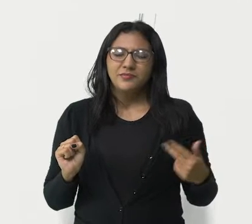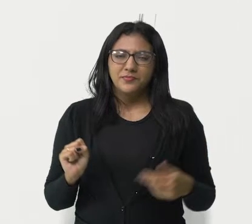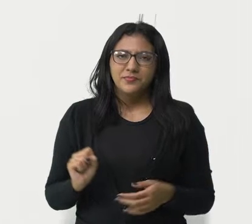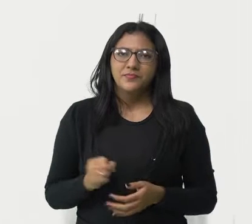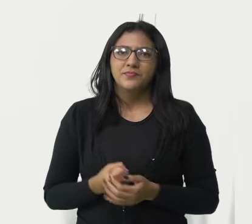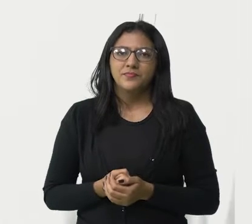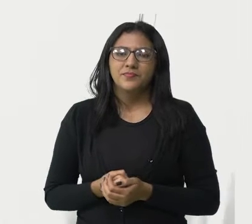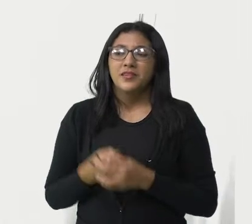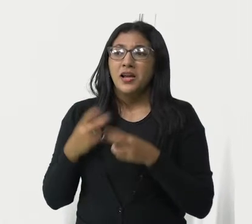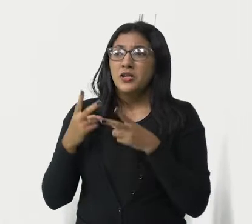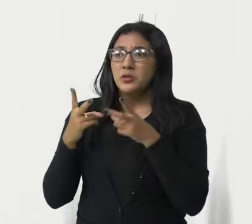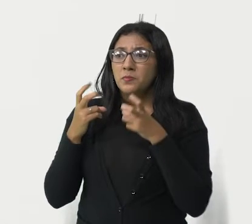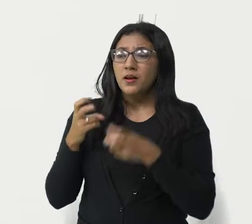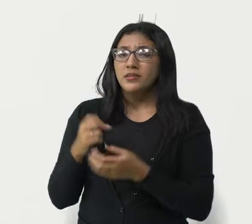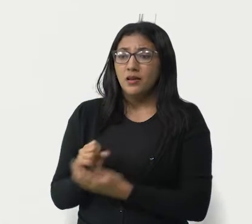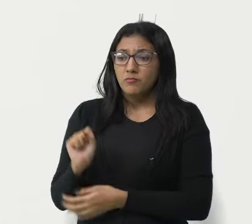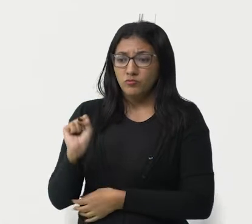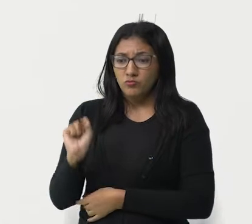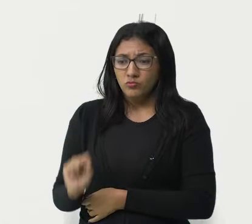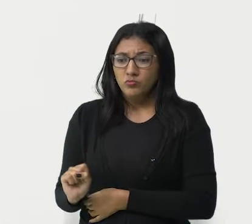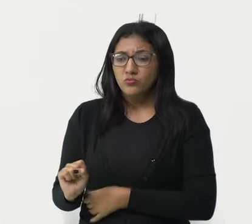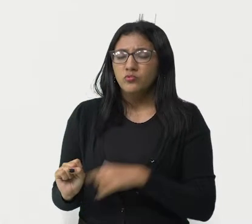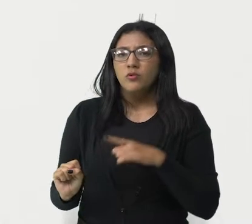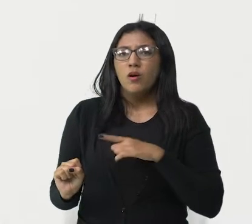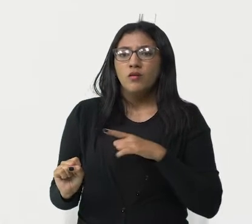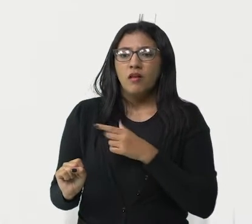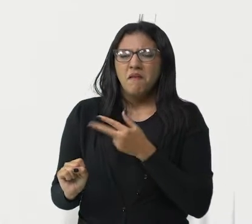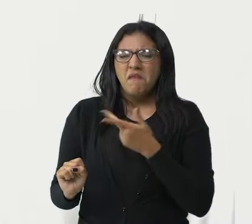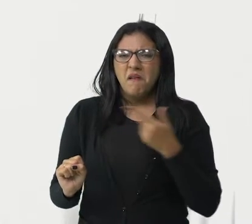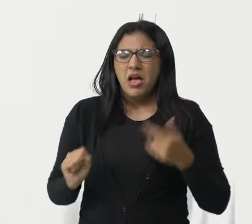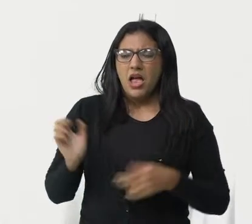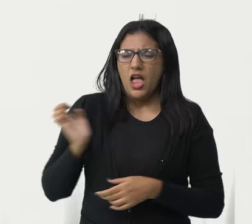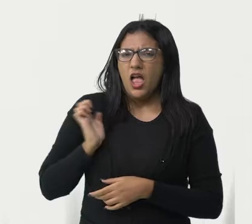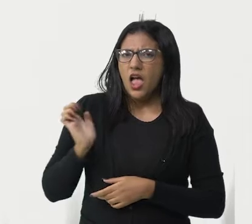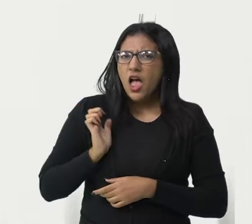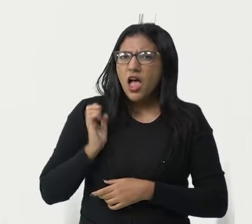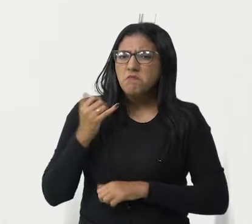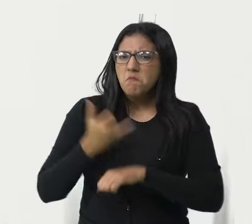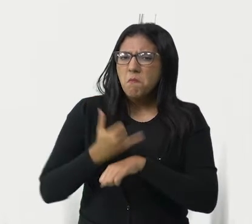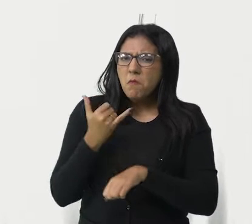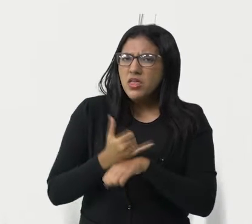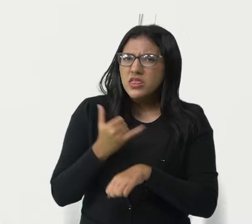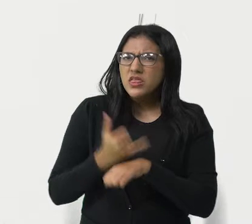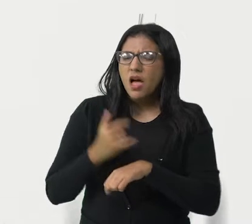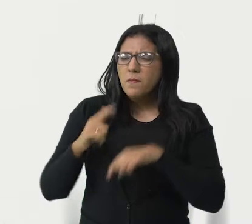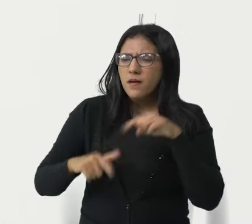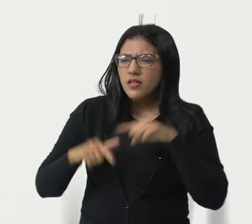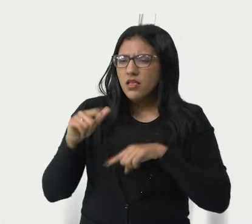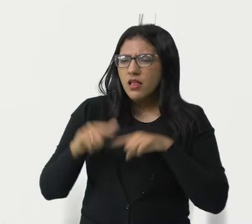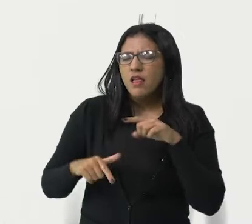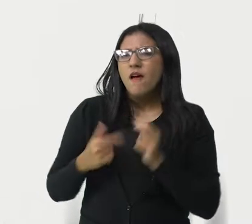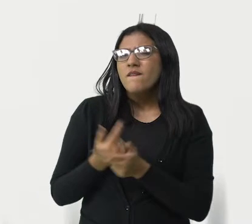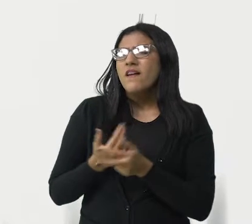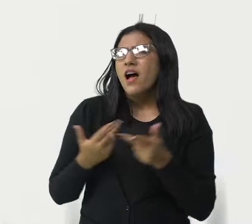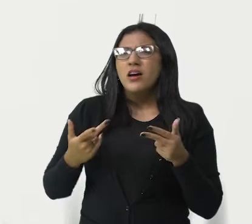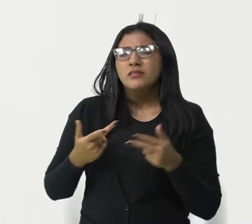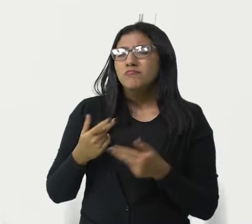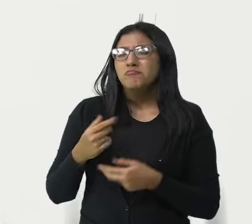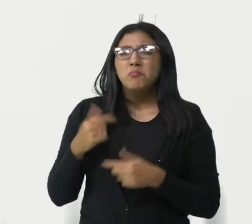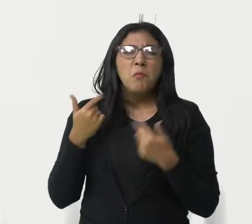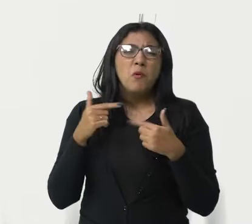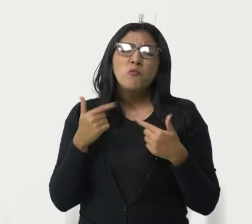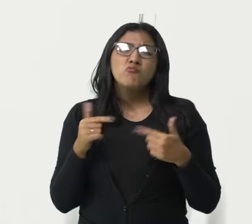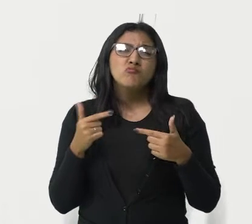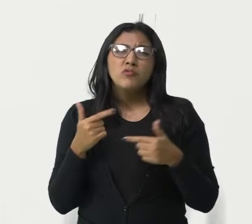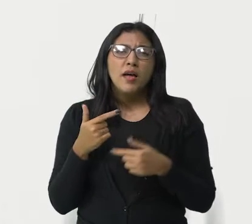verifica principalmente nessas regiões que começam a encontrar muitas riquezas, tá? Então, eles não se importam tanto.